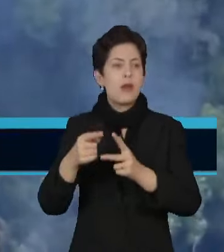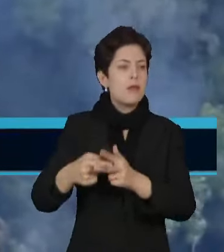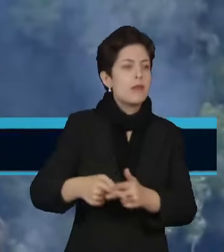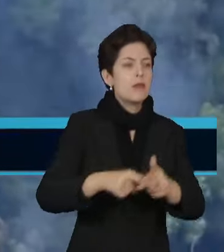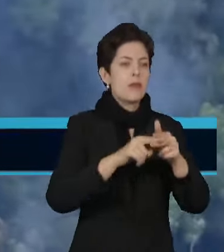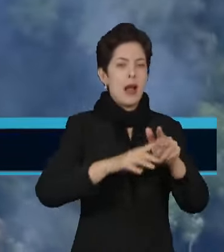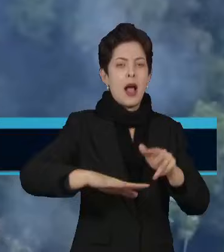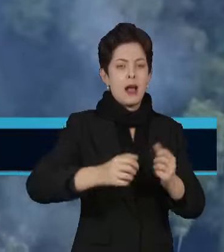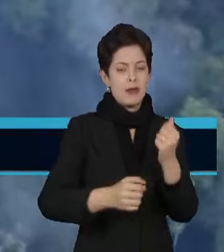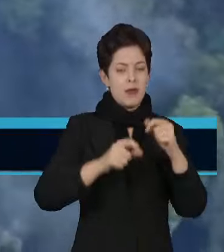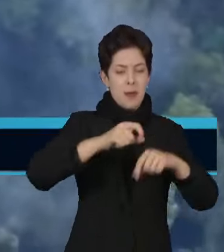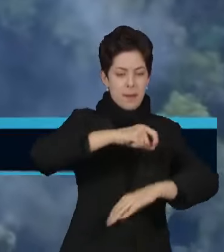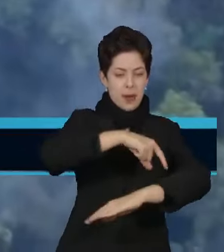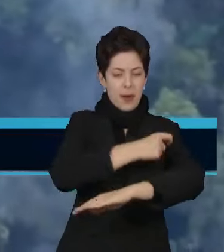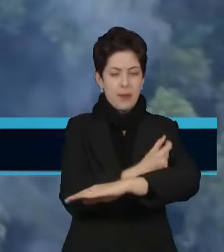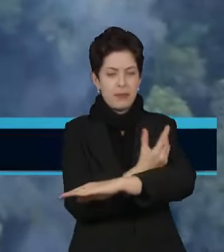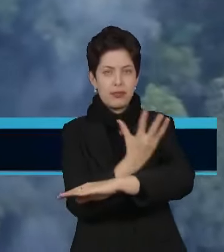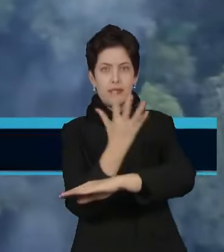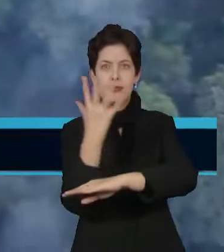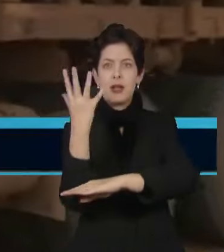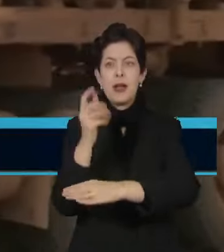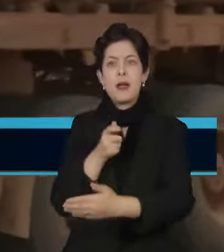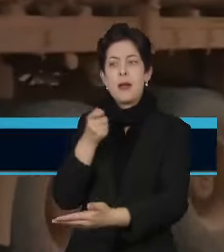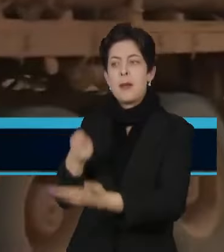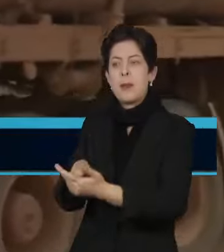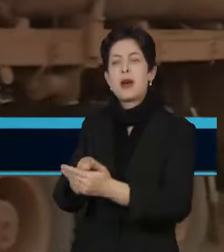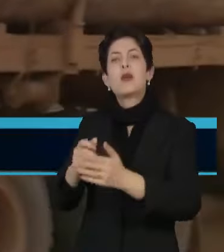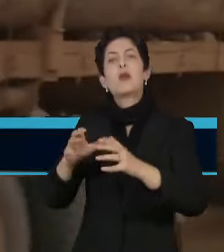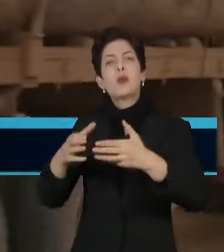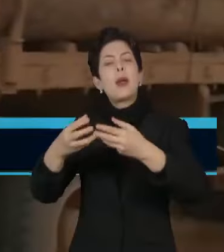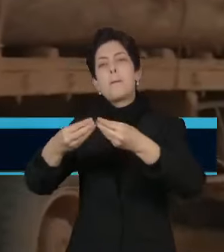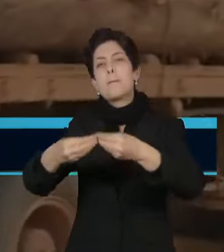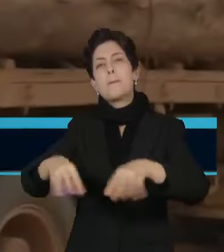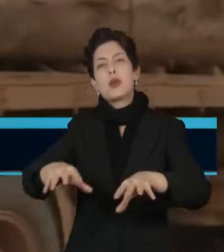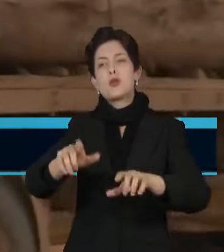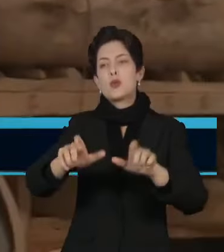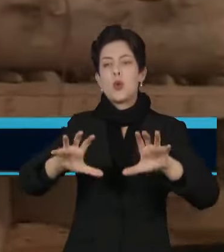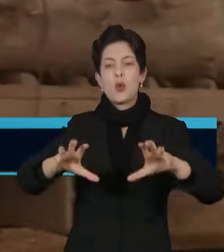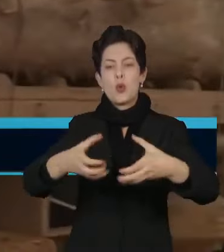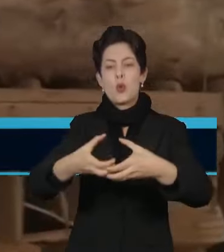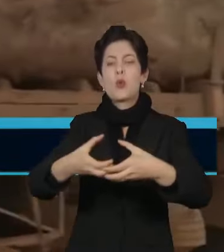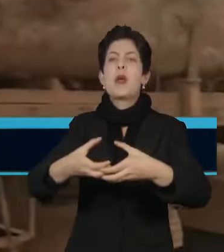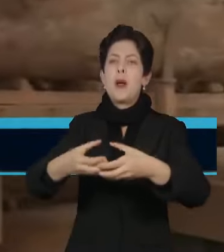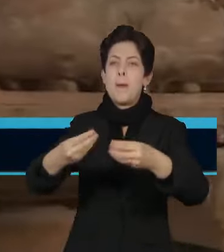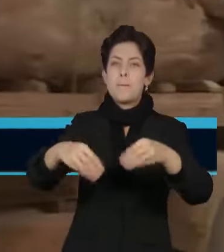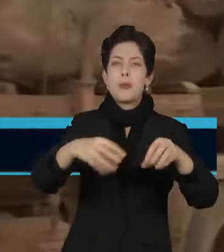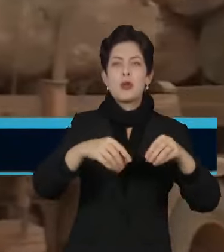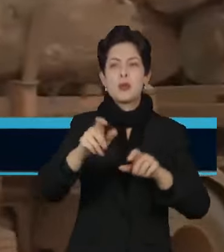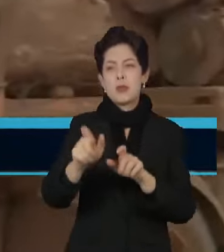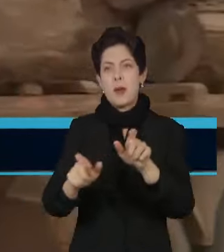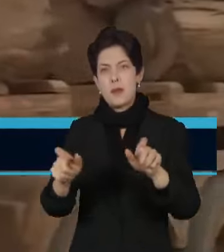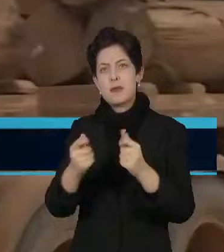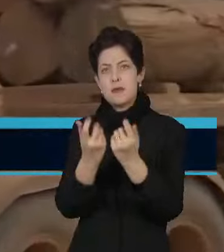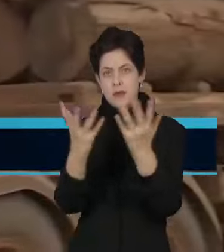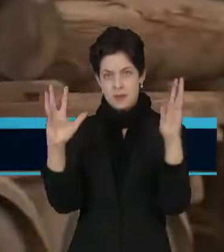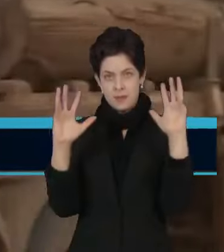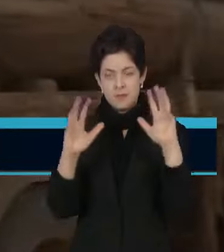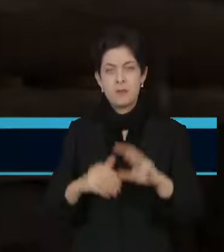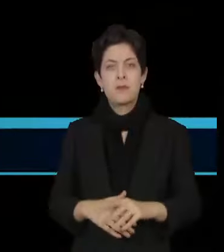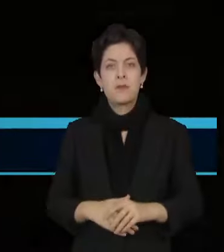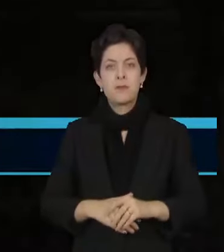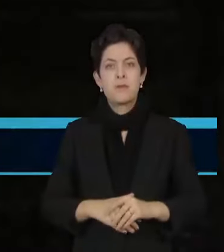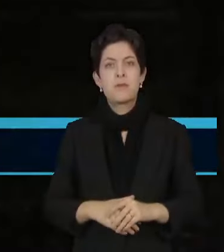desmatada e o pagamento de danos morais coletivos em razão dos prejuízos causados ao meio